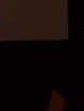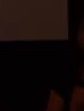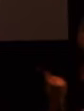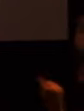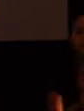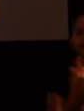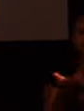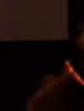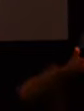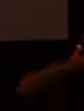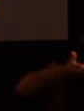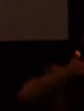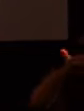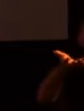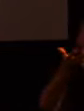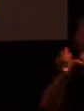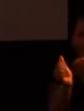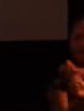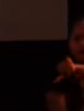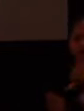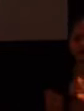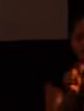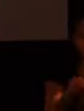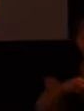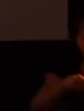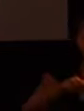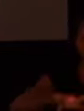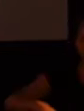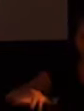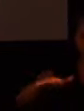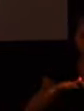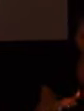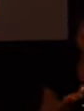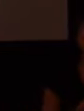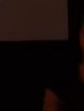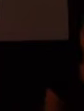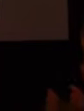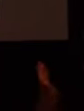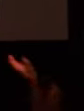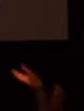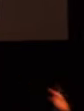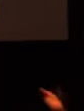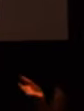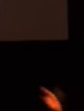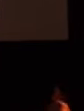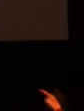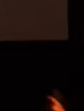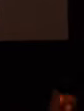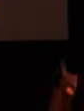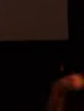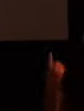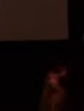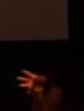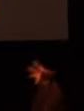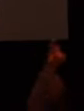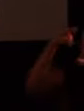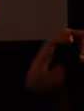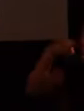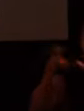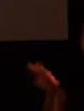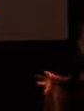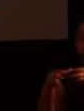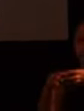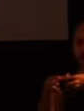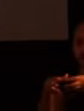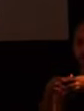estamos propondo no sentido de transformar esses territórios. E hoje aqui nós vamos falar, portanto, do conjunto de regras que vai estar